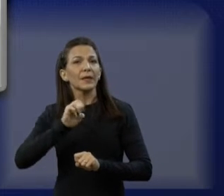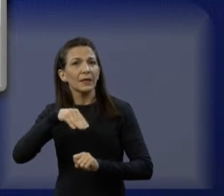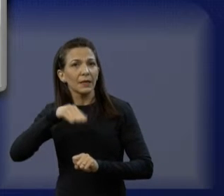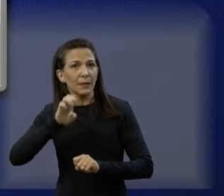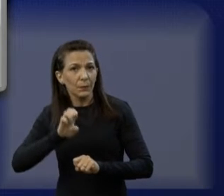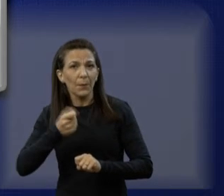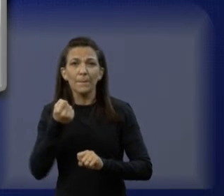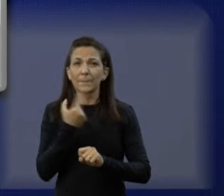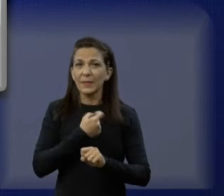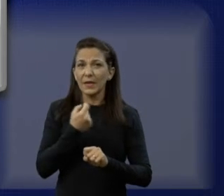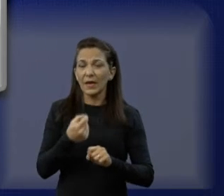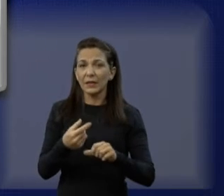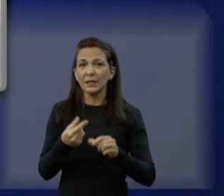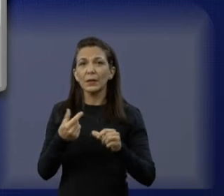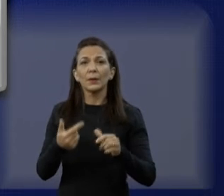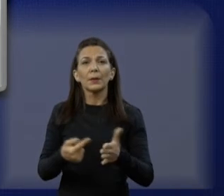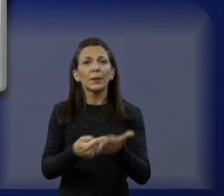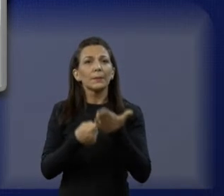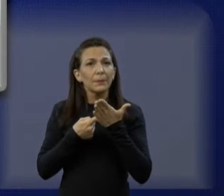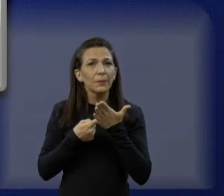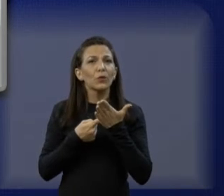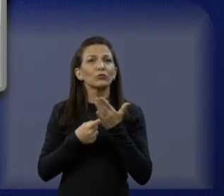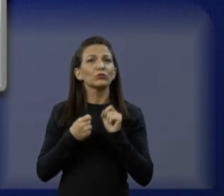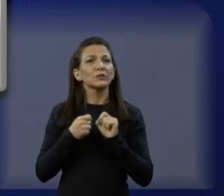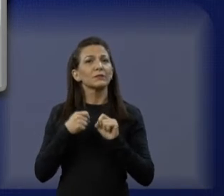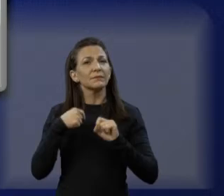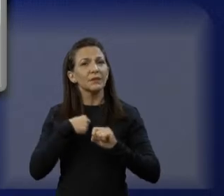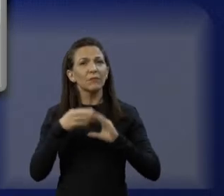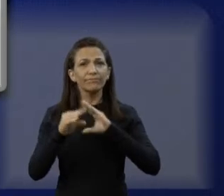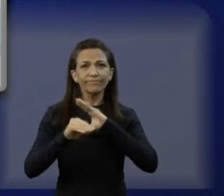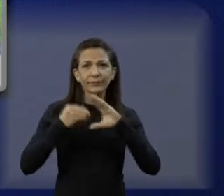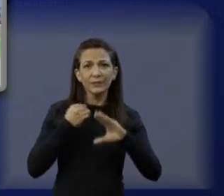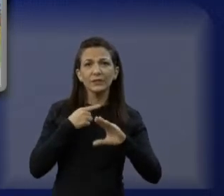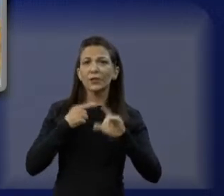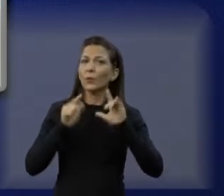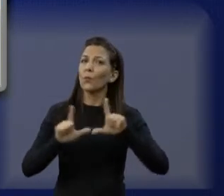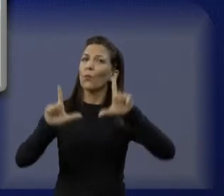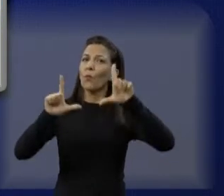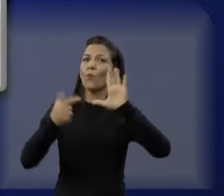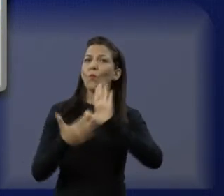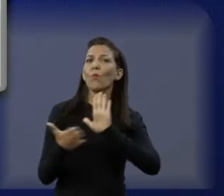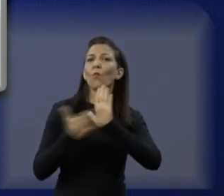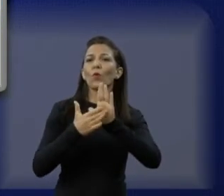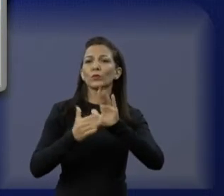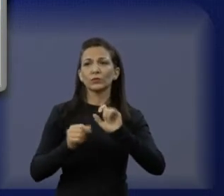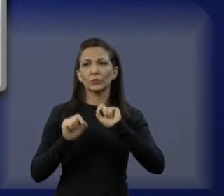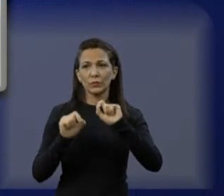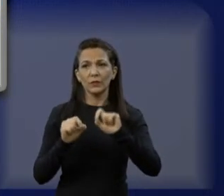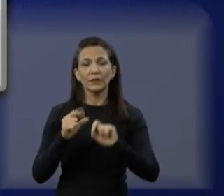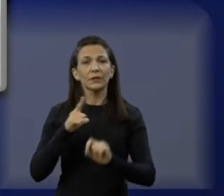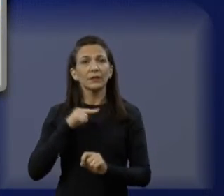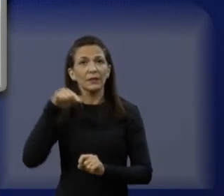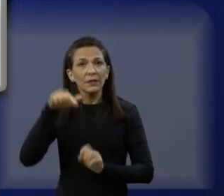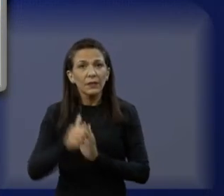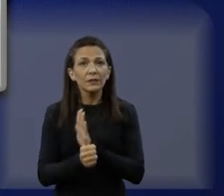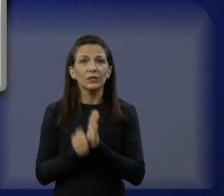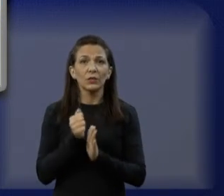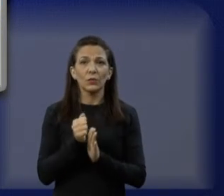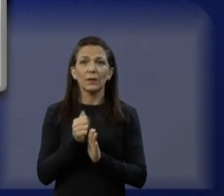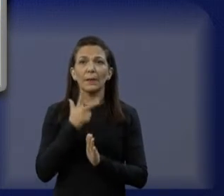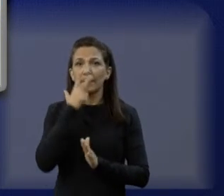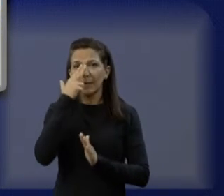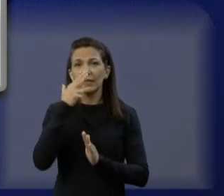porque infelizmente Araraquara está assim esse pode passar primeira foto por favor é um dos mesmos que a gente recebeu de Araraquara nem